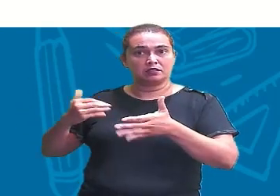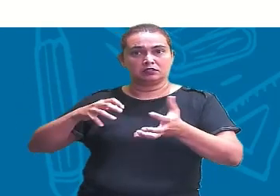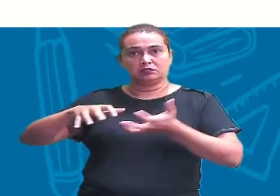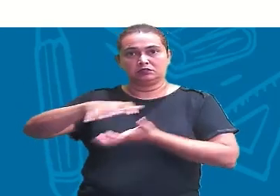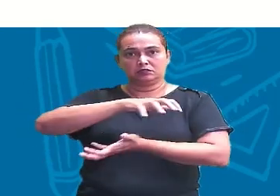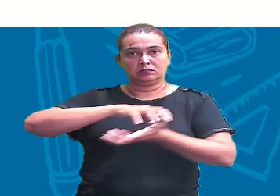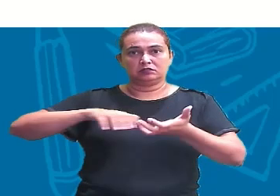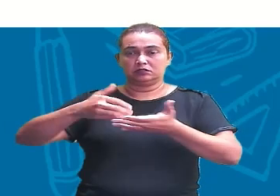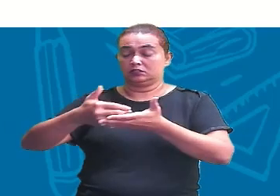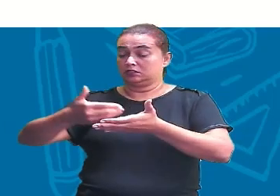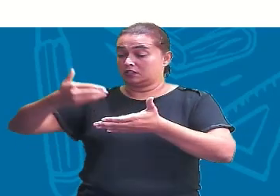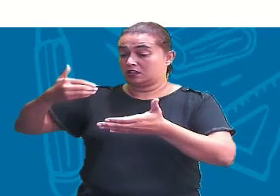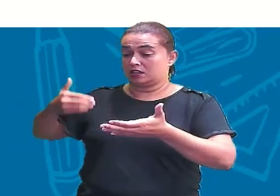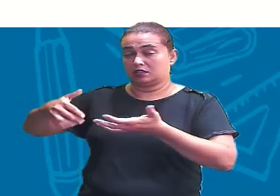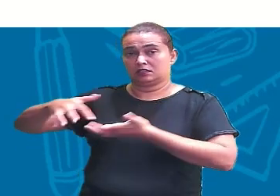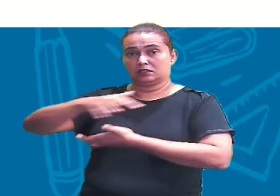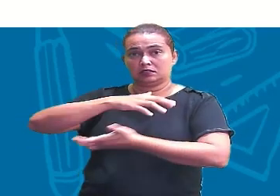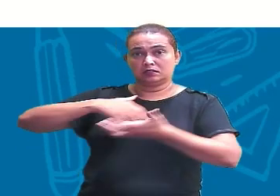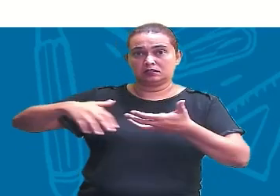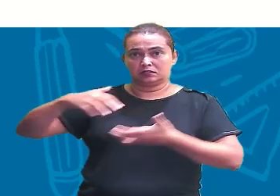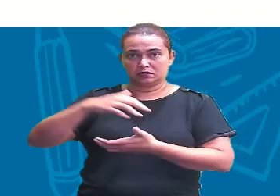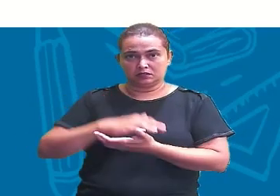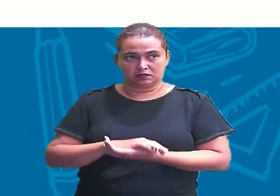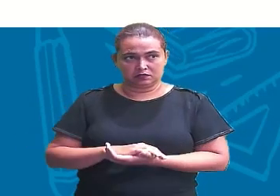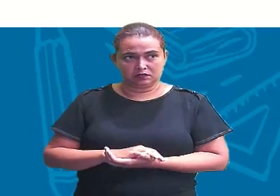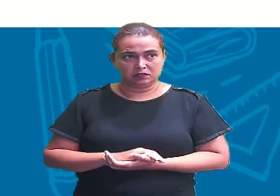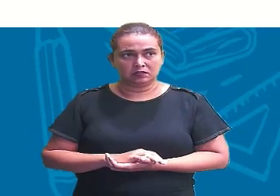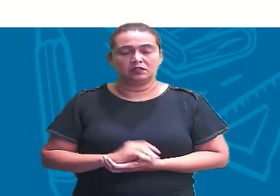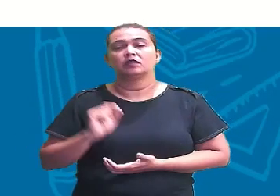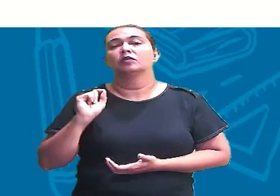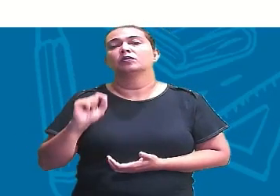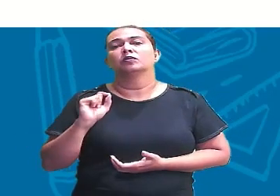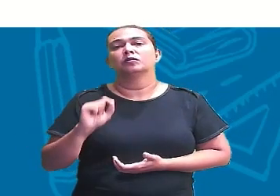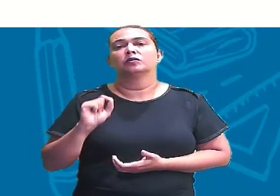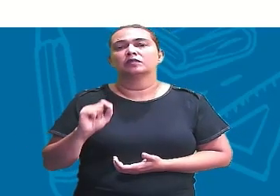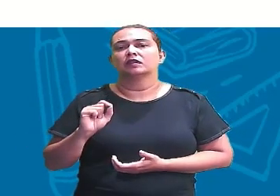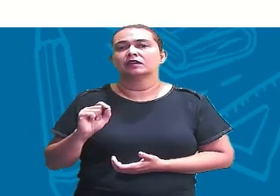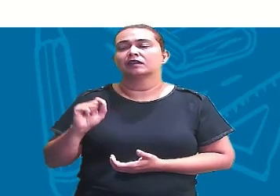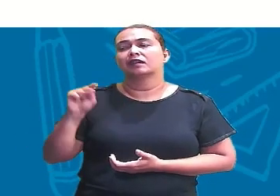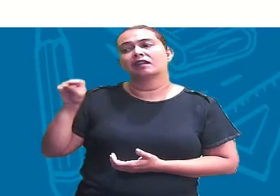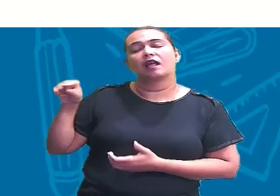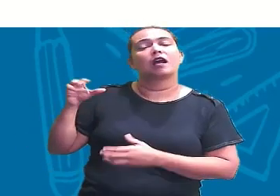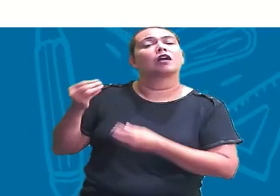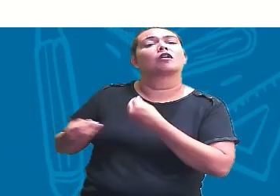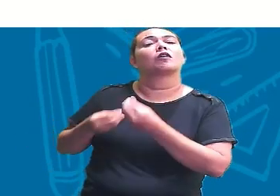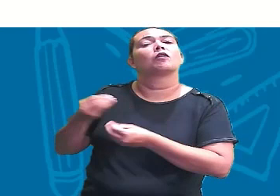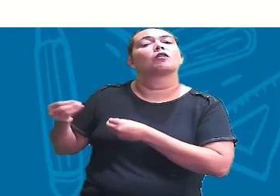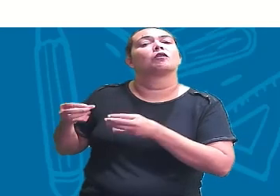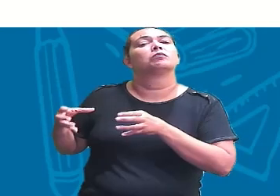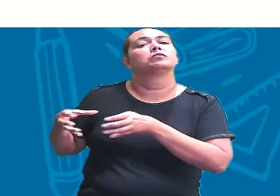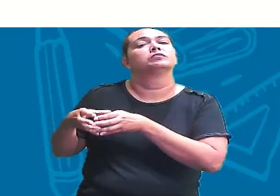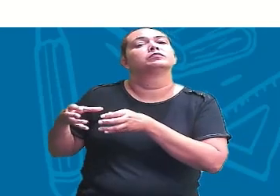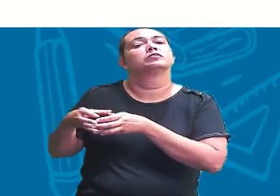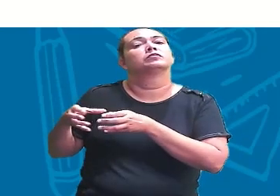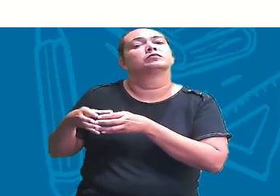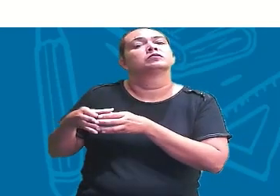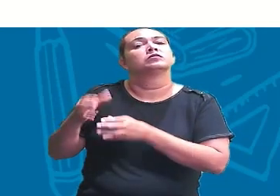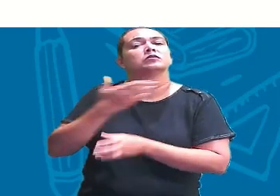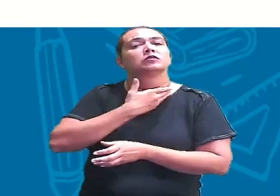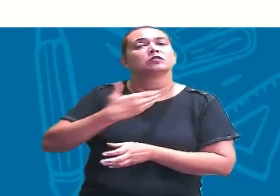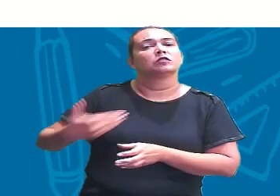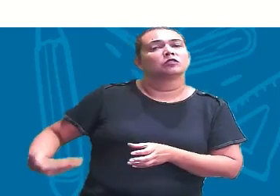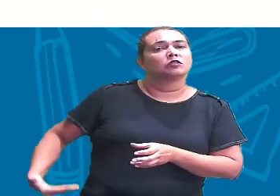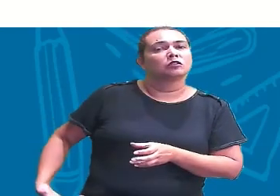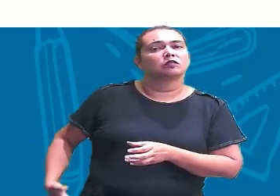na França? Então, ó, a França pré-revolucionária. Primeira coisa importante é a forma de governo. Né? A forma de governo que existia na